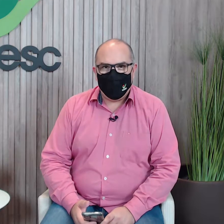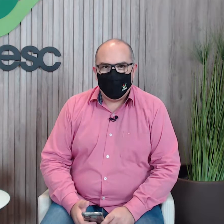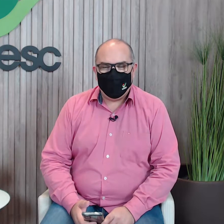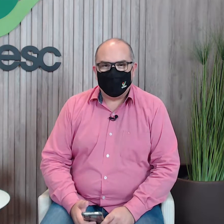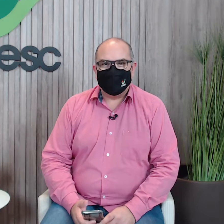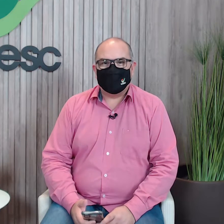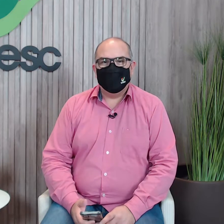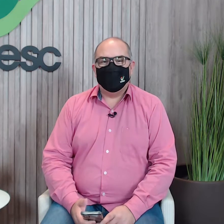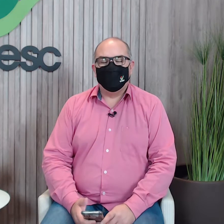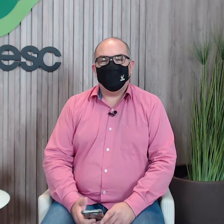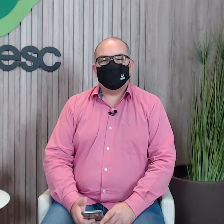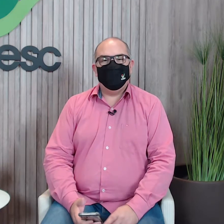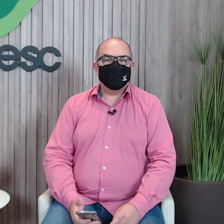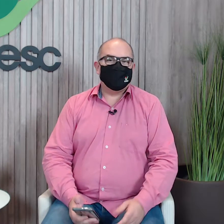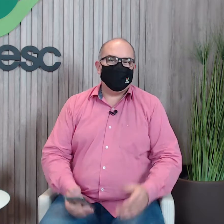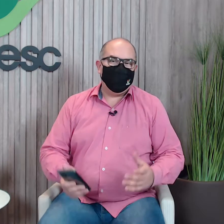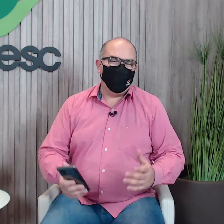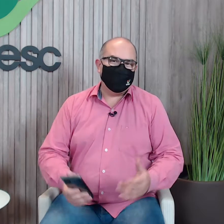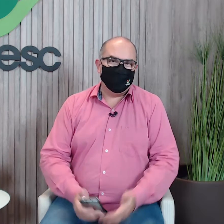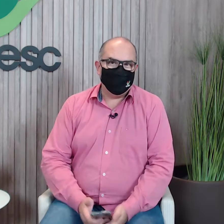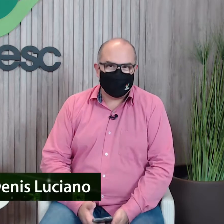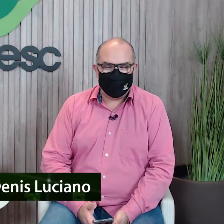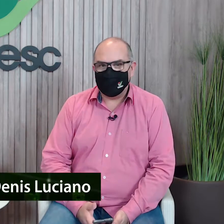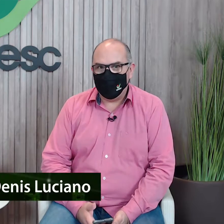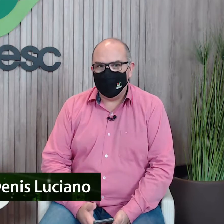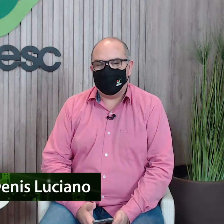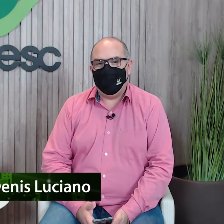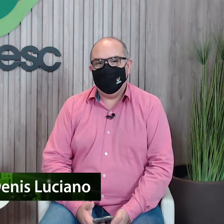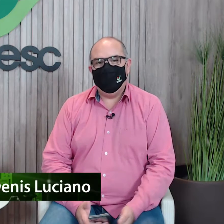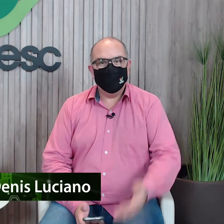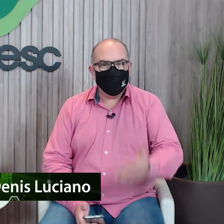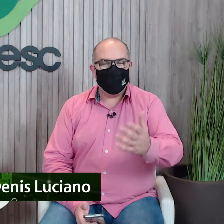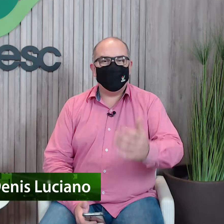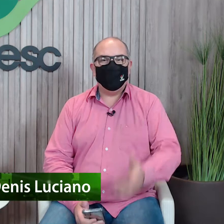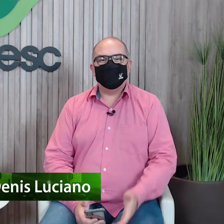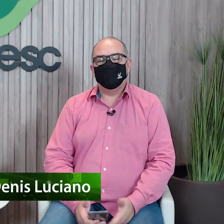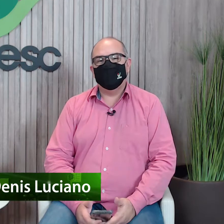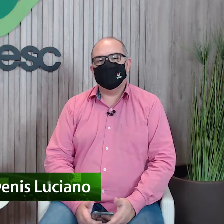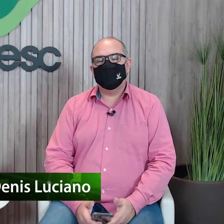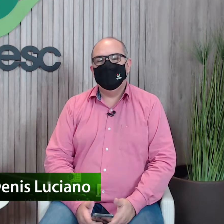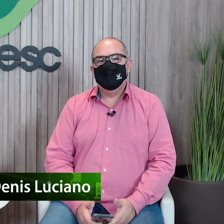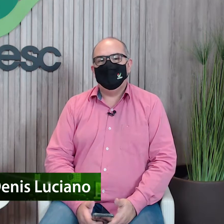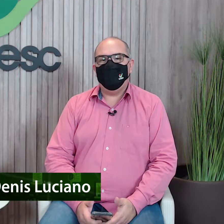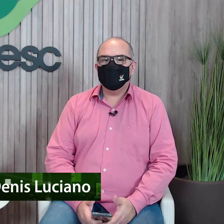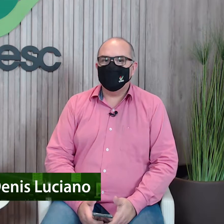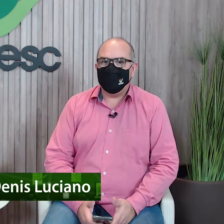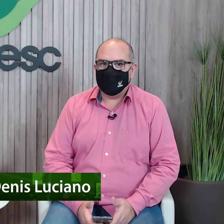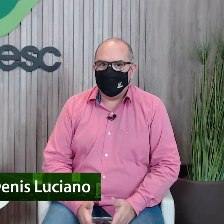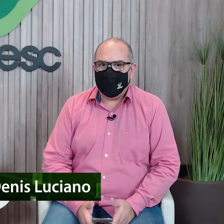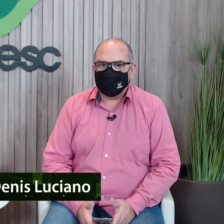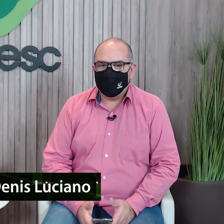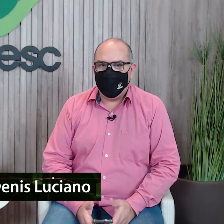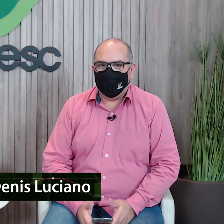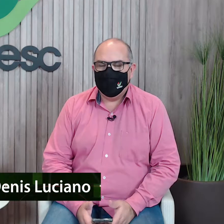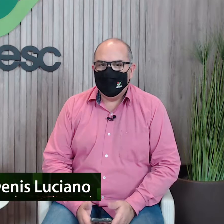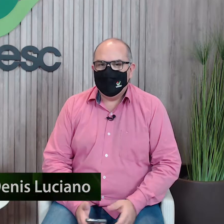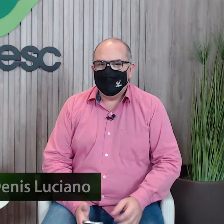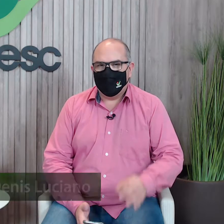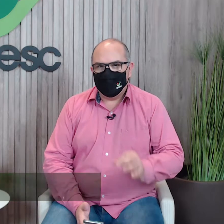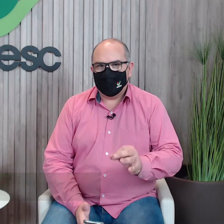Alô, pessoal, alô você que se liga no Nossa Unesc aqui na nossa Universidade Comunitária. Muito obrigado pela sua audiência, mais um Nossa Unesc no